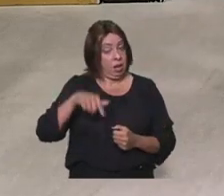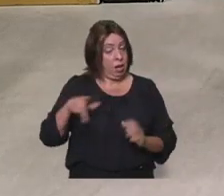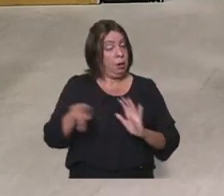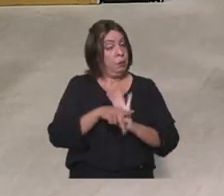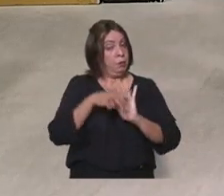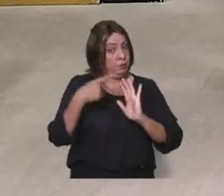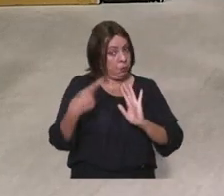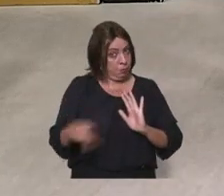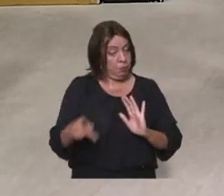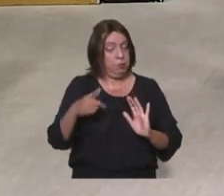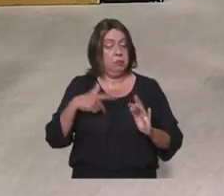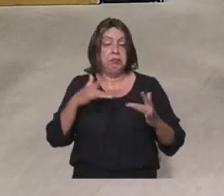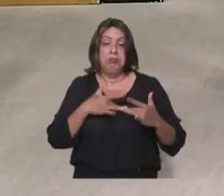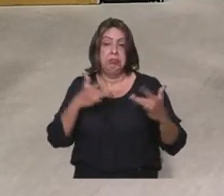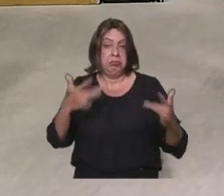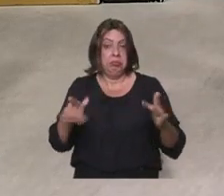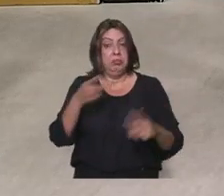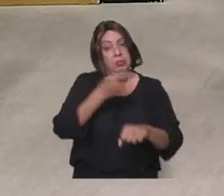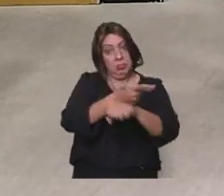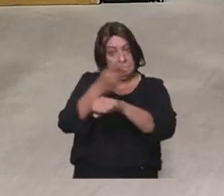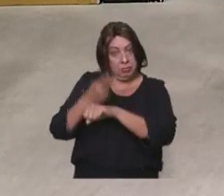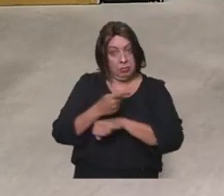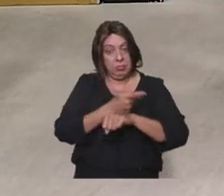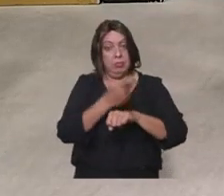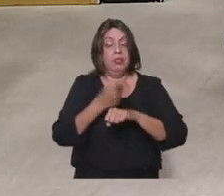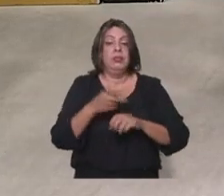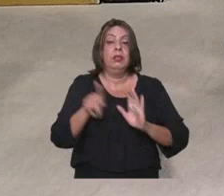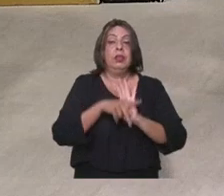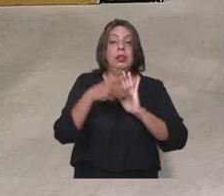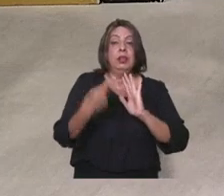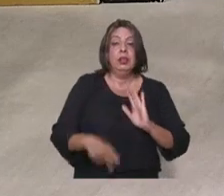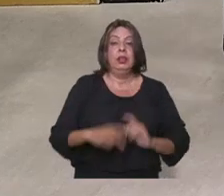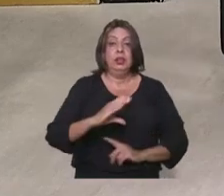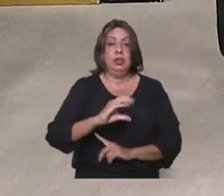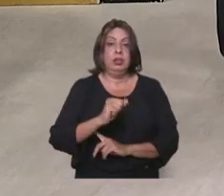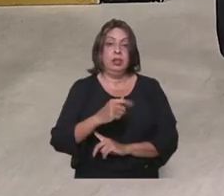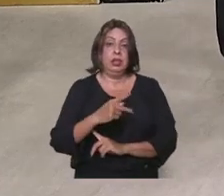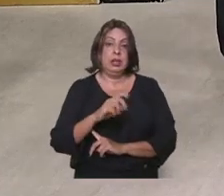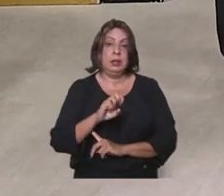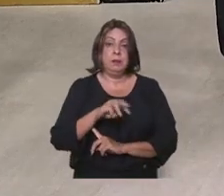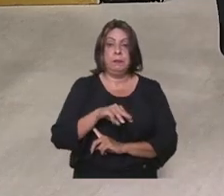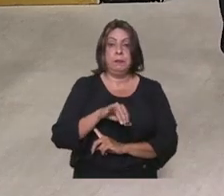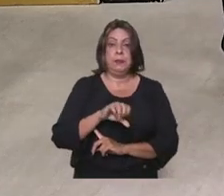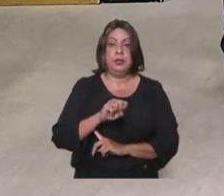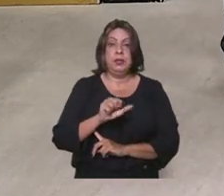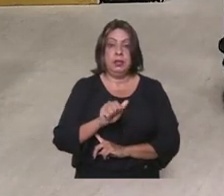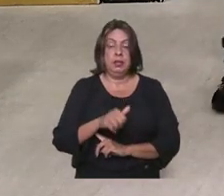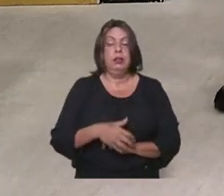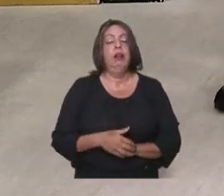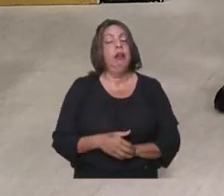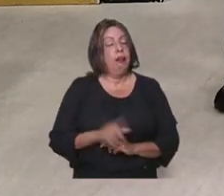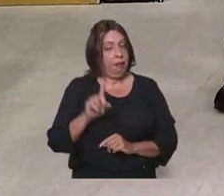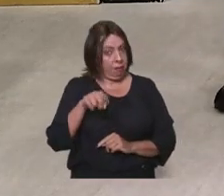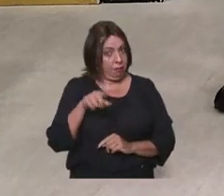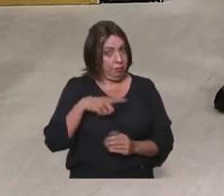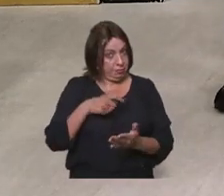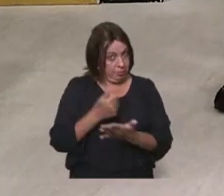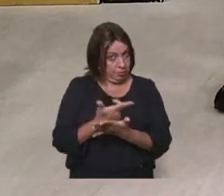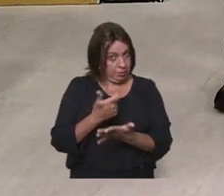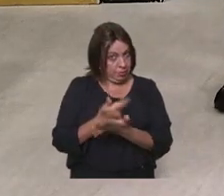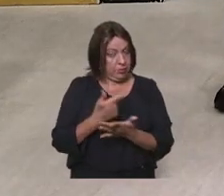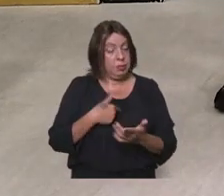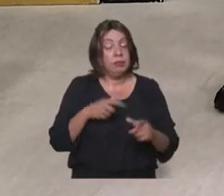de modalidade filantrópica premiável, emitido pela Capemisa Capitalização SA. É isso aí, quando você adquire, você